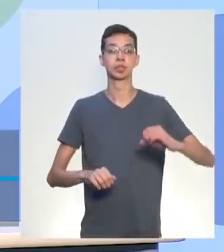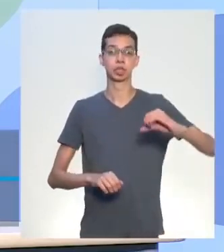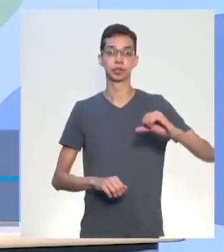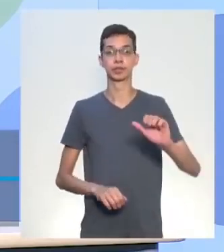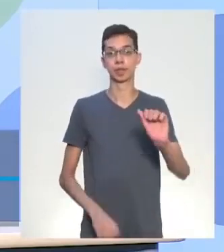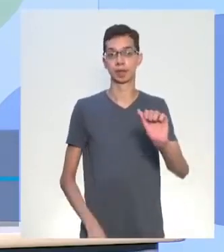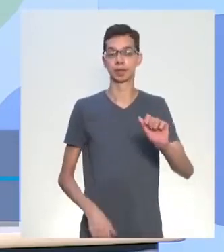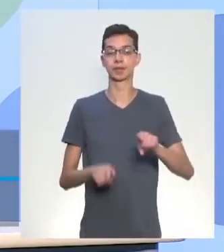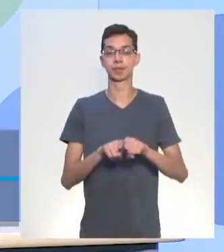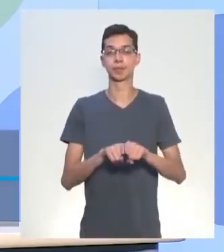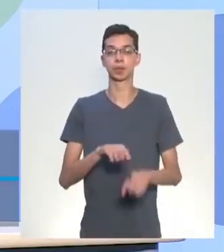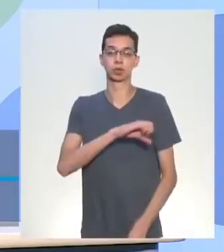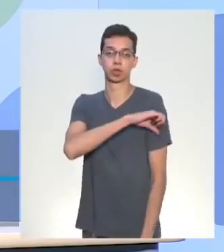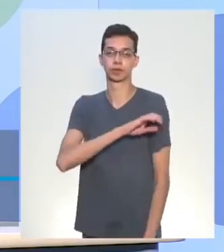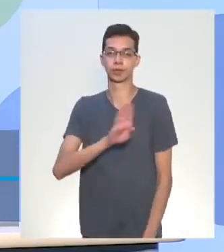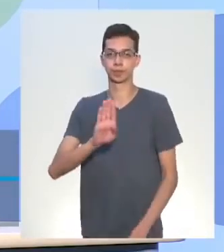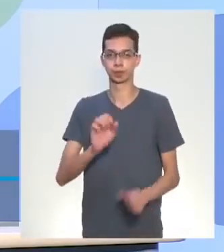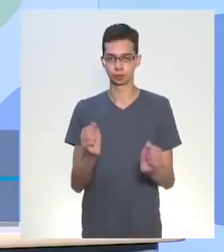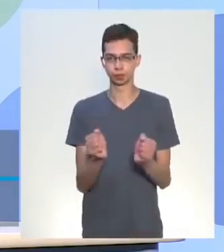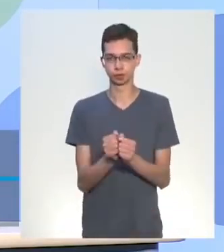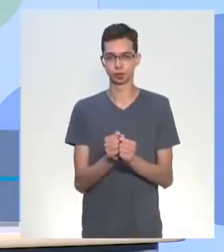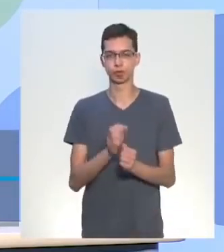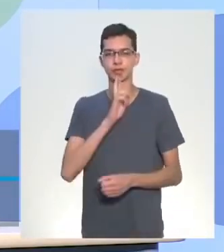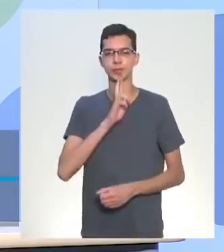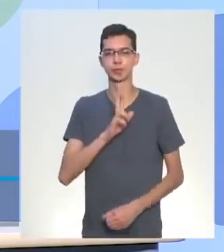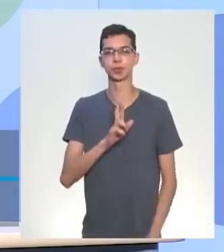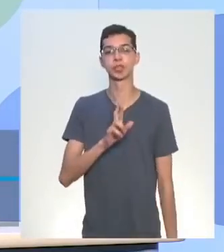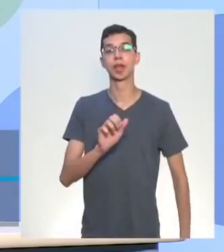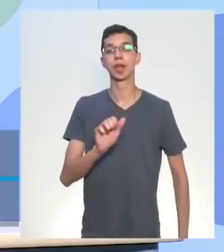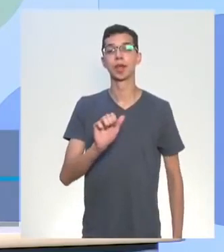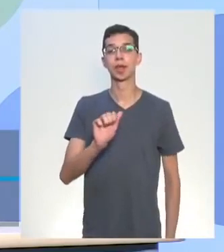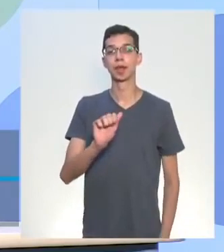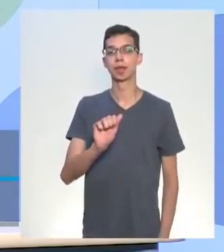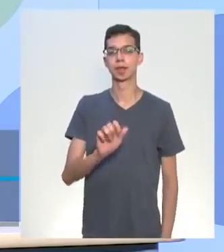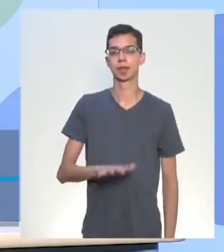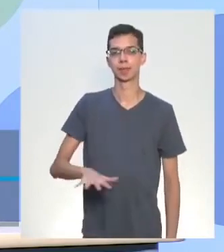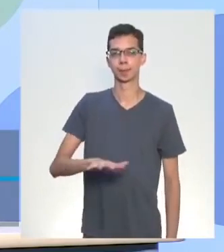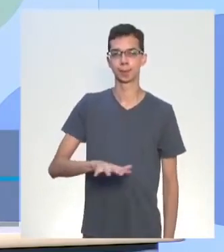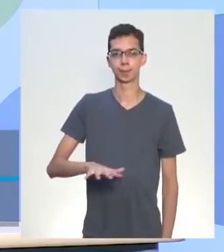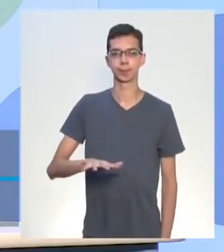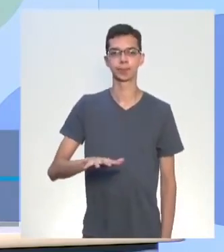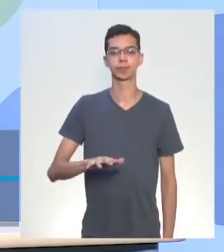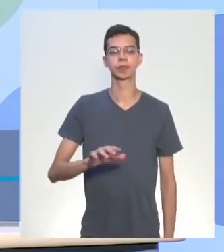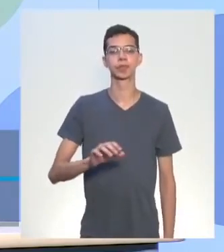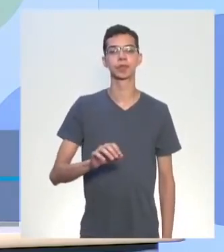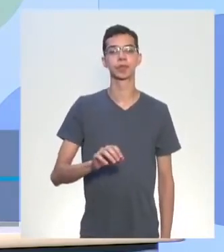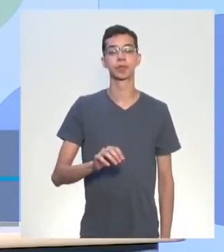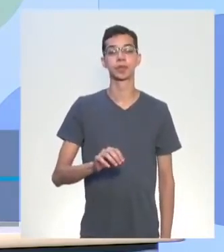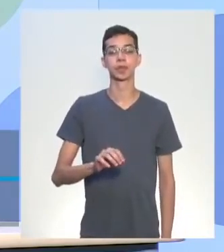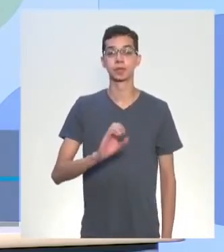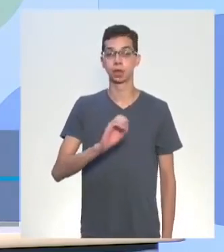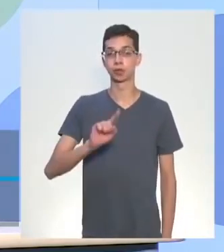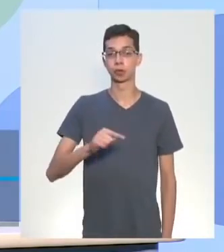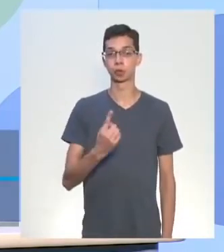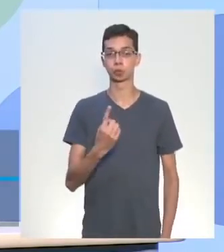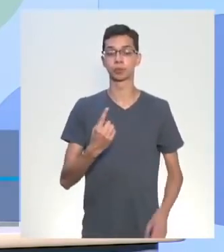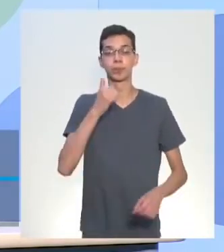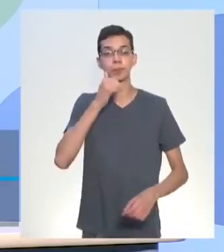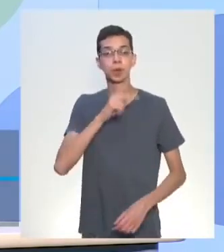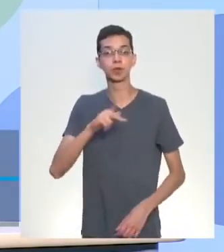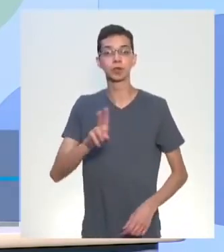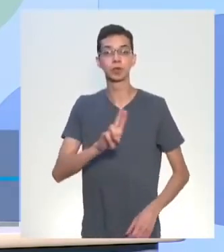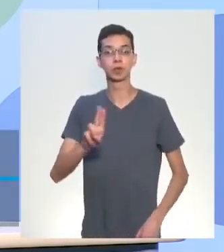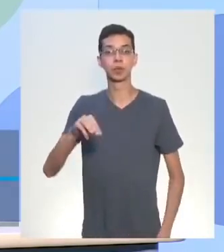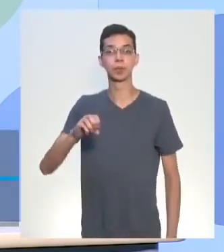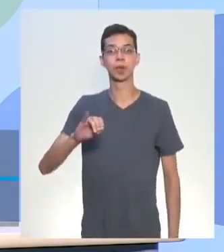área 0,1, tá ok? E muitos outros vão por aí. Deixa eu pegar mais uma aqui, ó, tá? Professora Mônica, tá? Lá com o